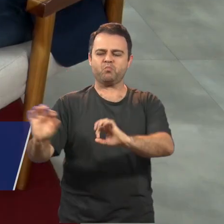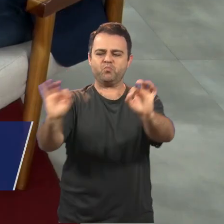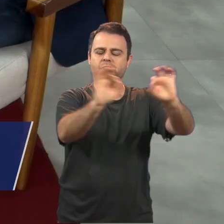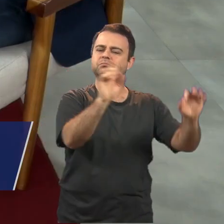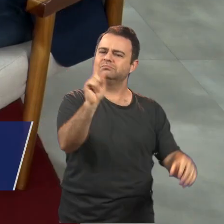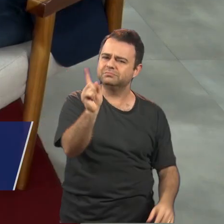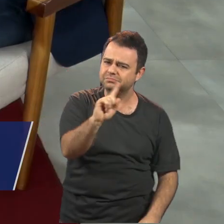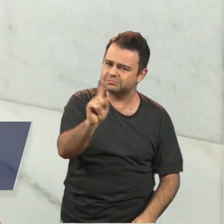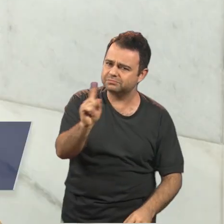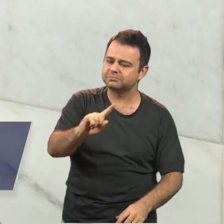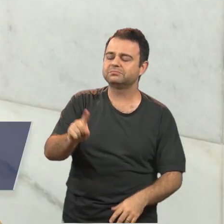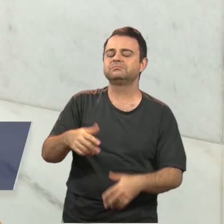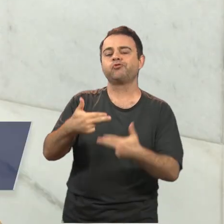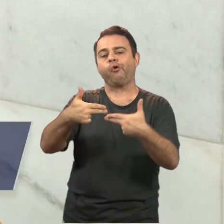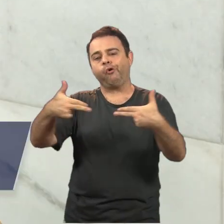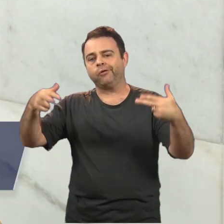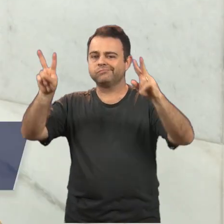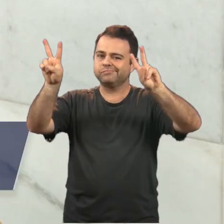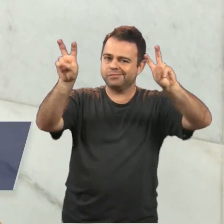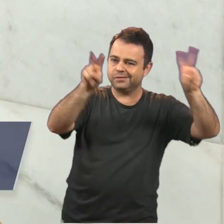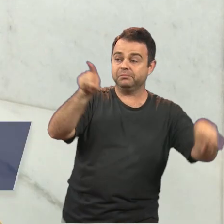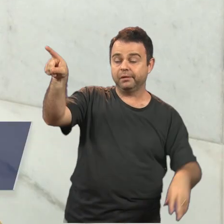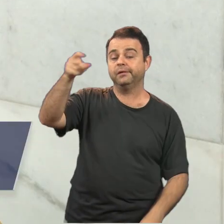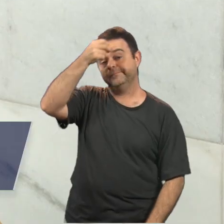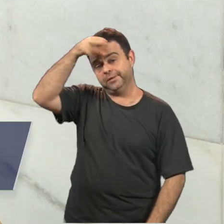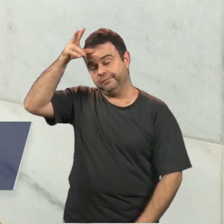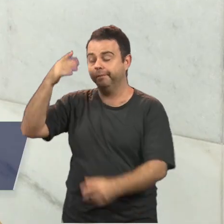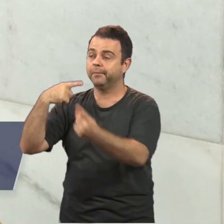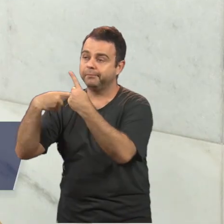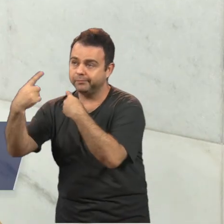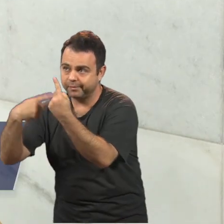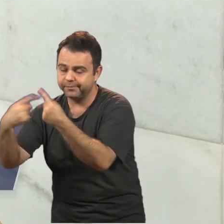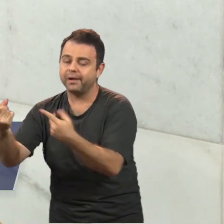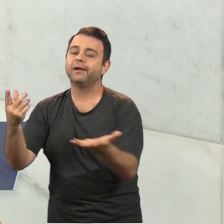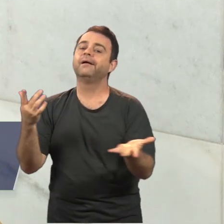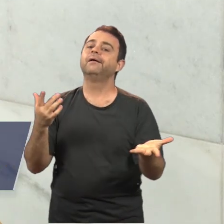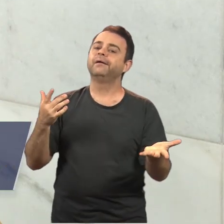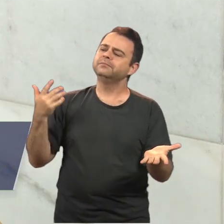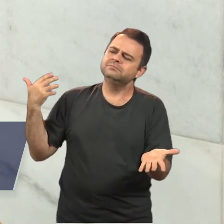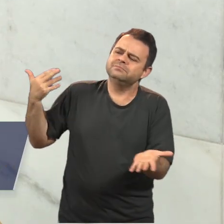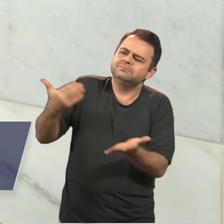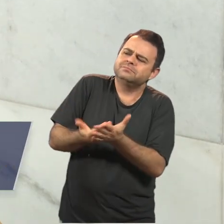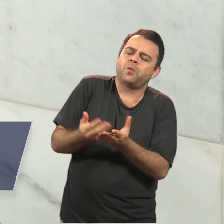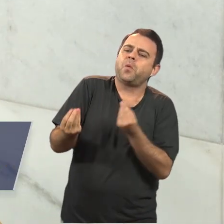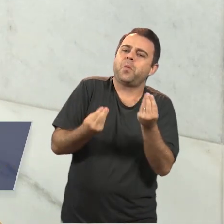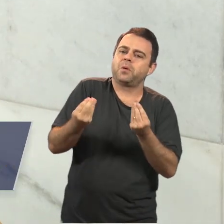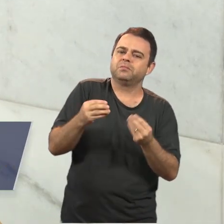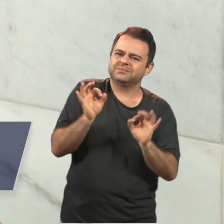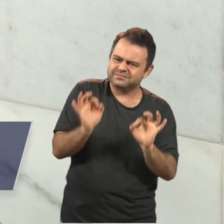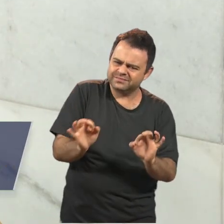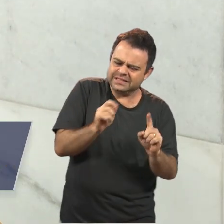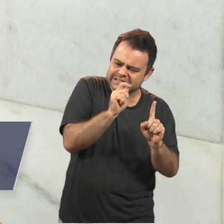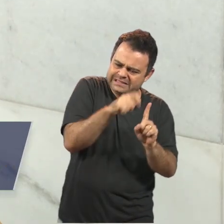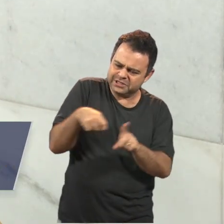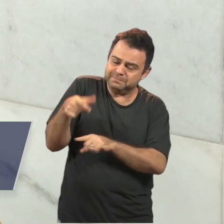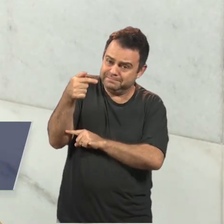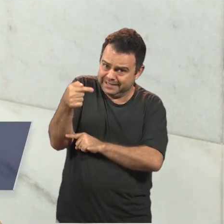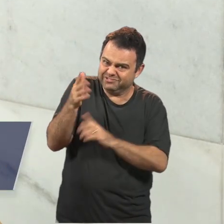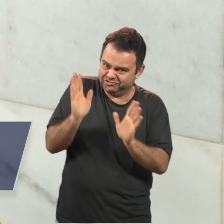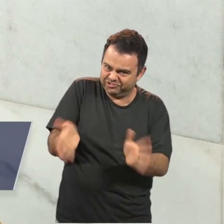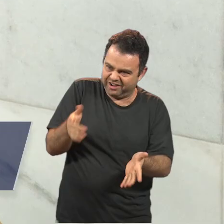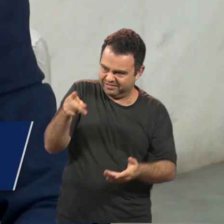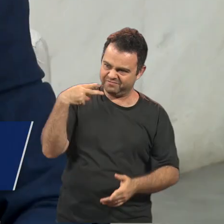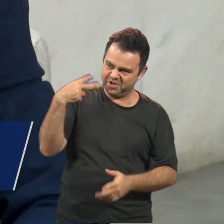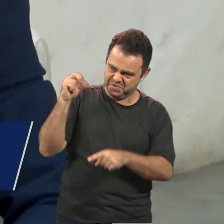né, realmente. E como tem sido essa experiência nos últimos meses, 7 meses completados aí como